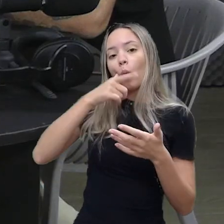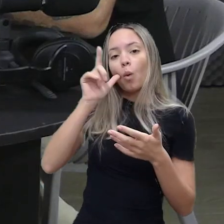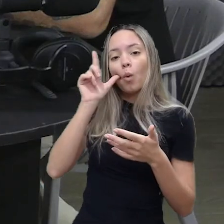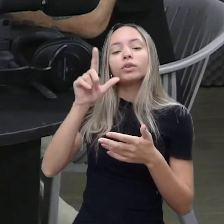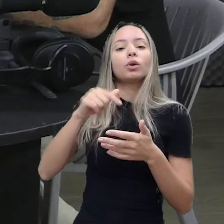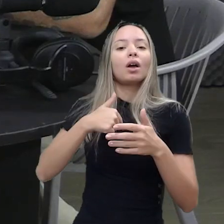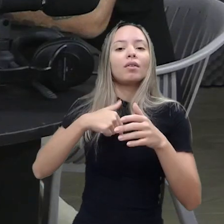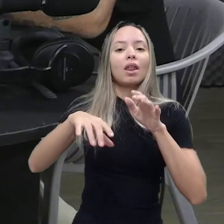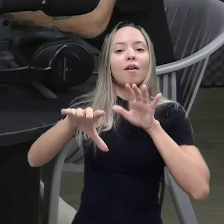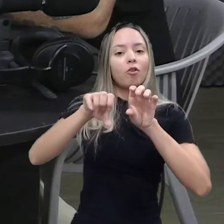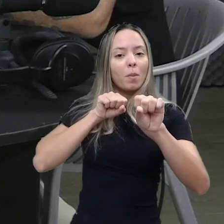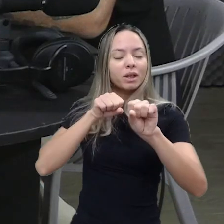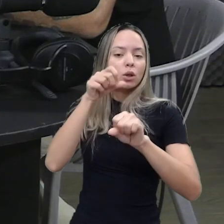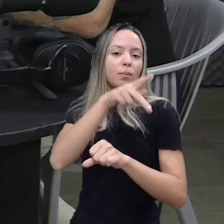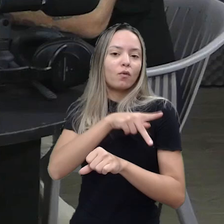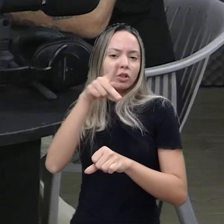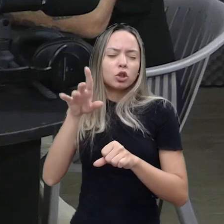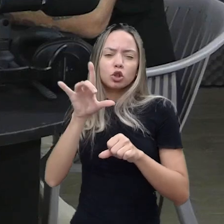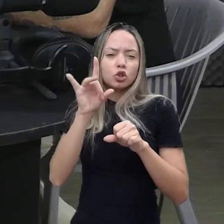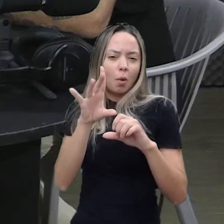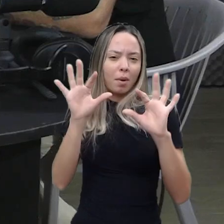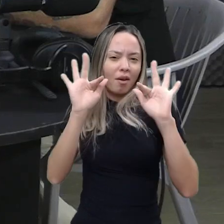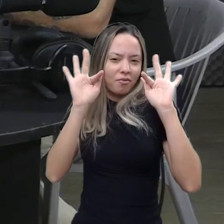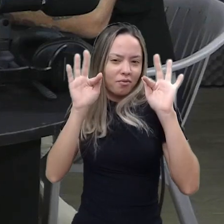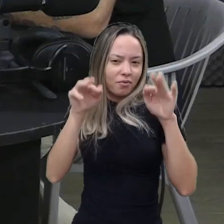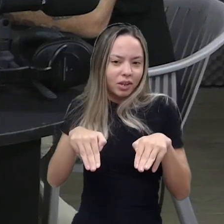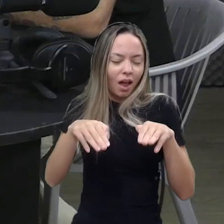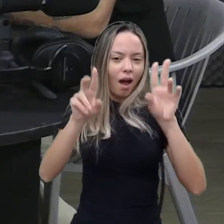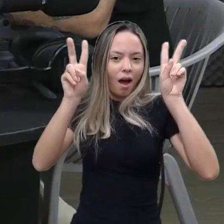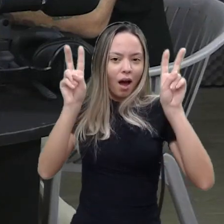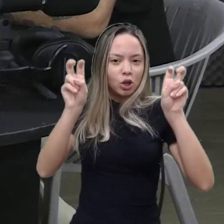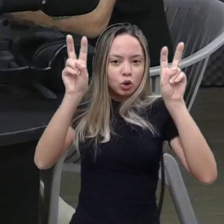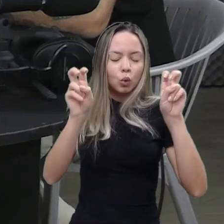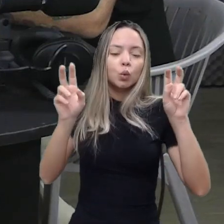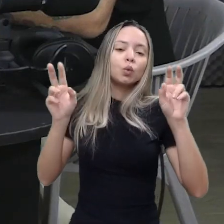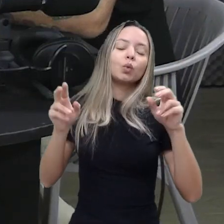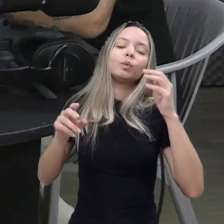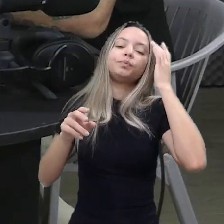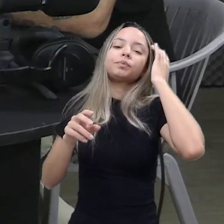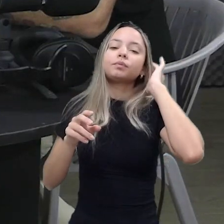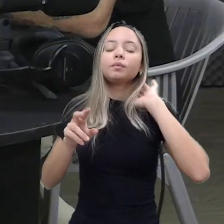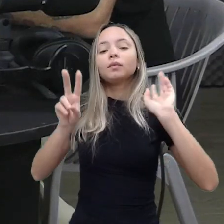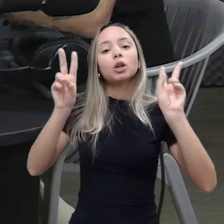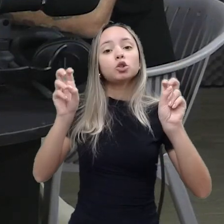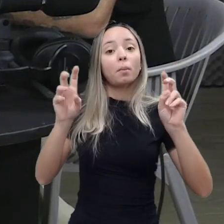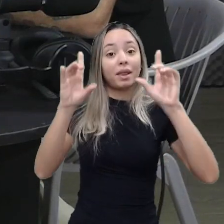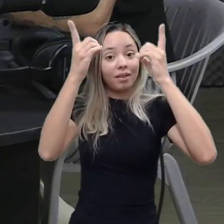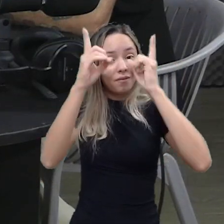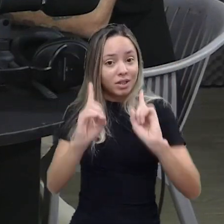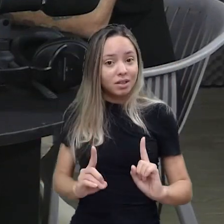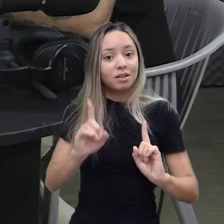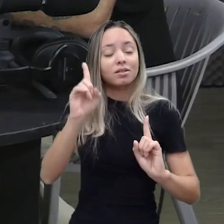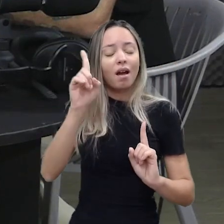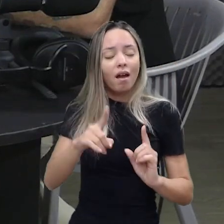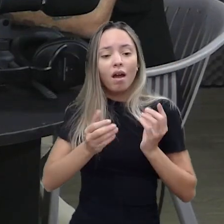professores, só para a gente fechar, né, essa ideia de que a deficiência ela não torna a pessoa incapaz, eu